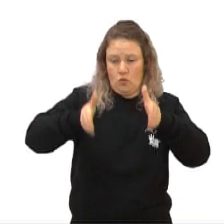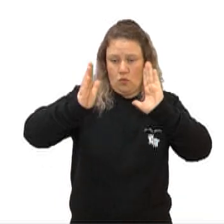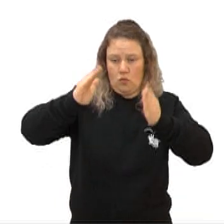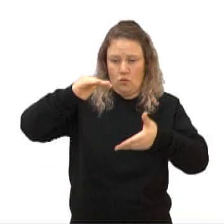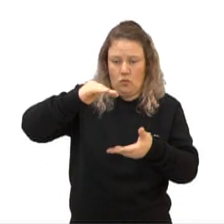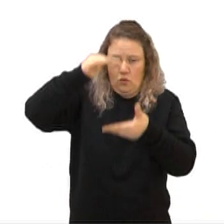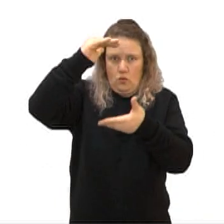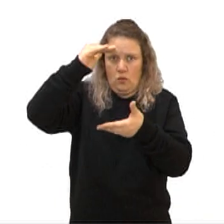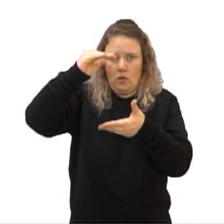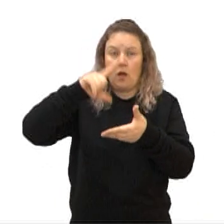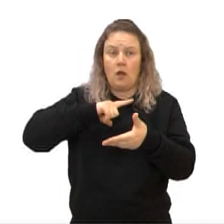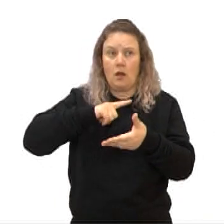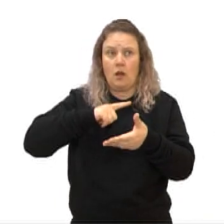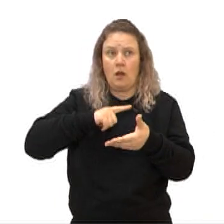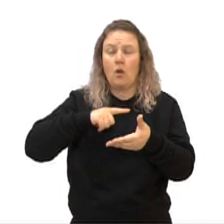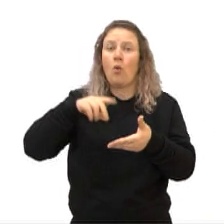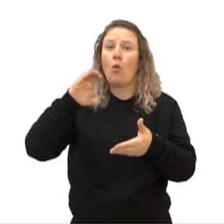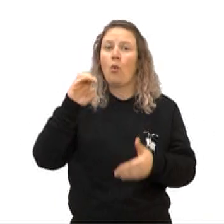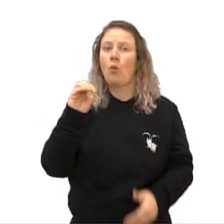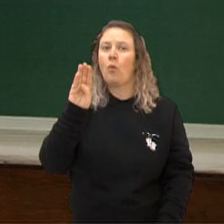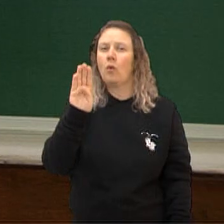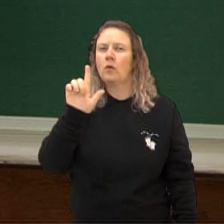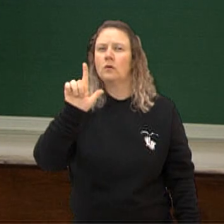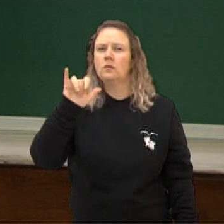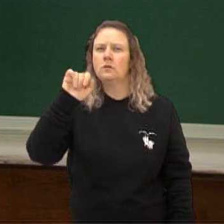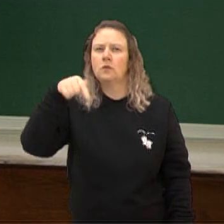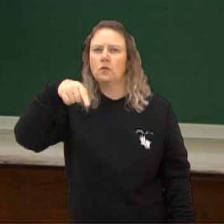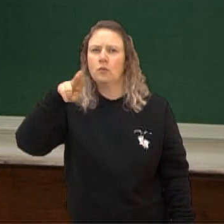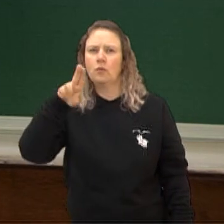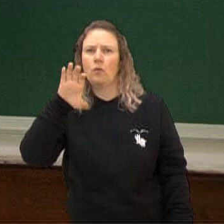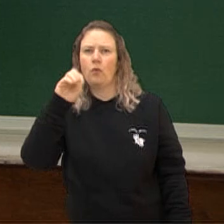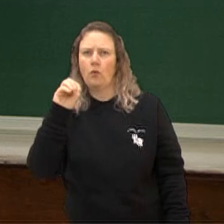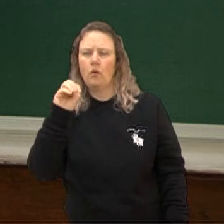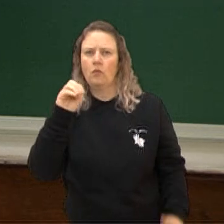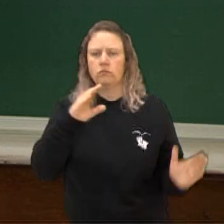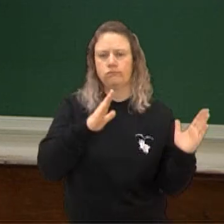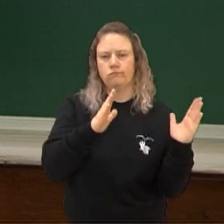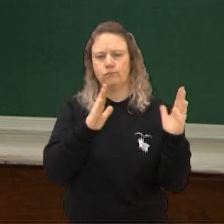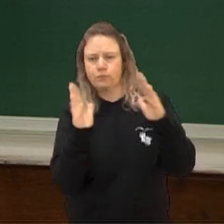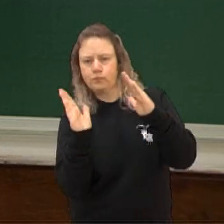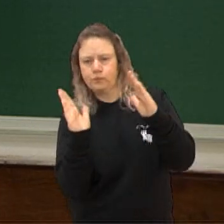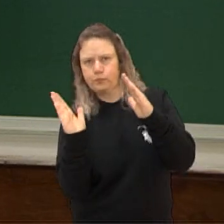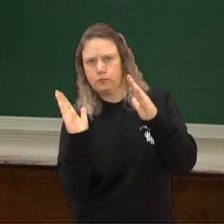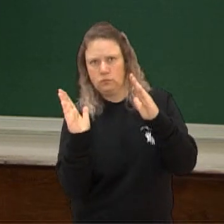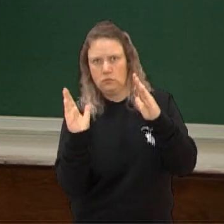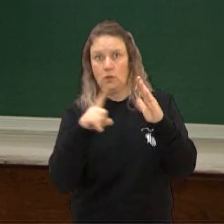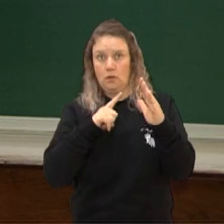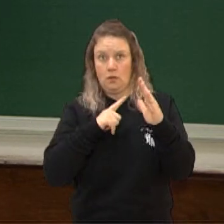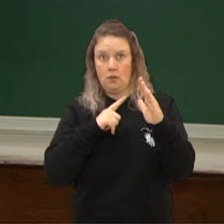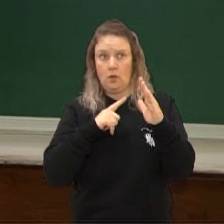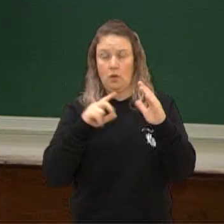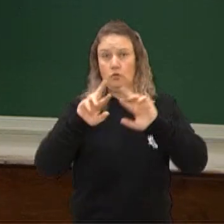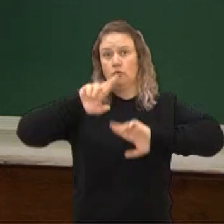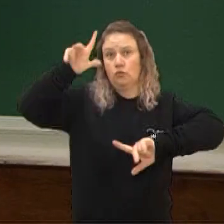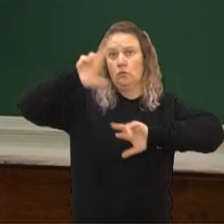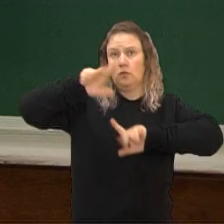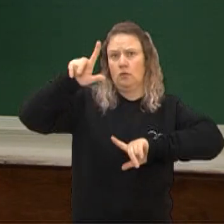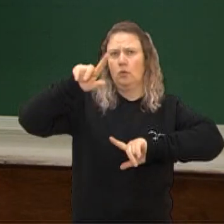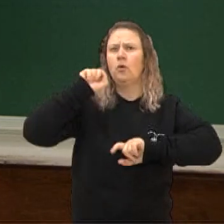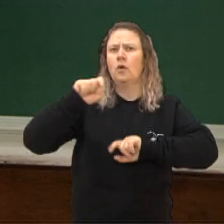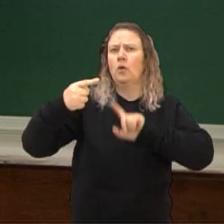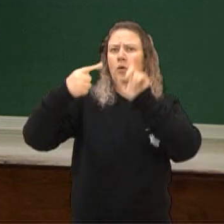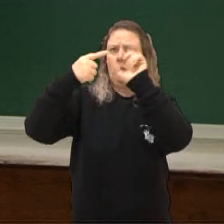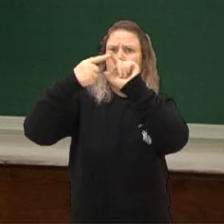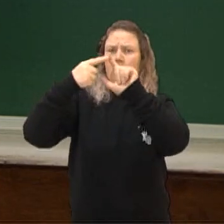paralelepípedo especificamente. Percebam, a diferença entre eles é que a altura que define o prisma,